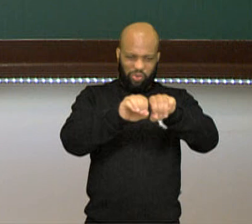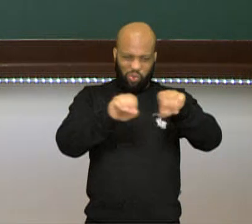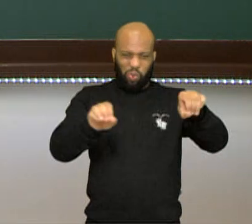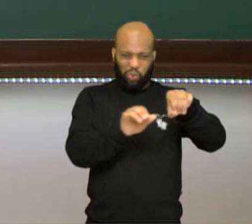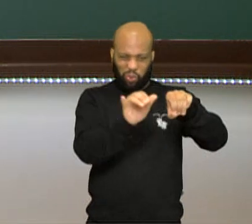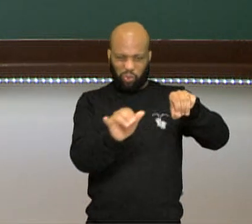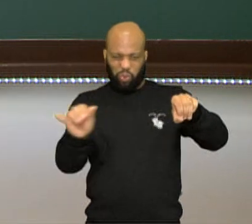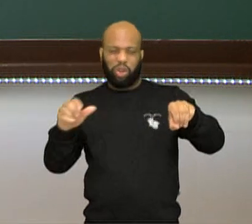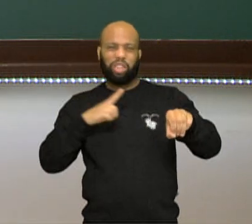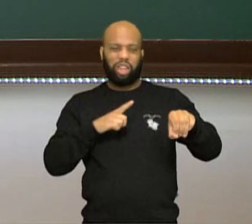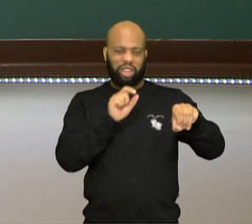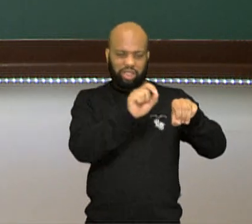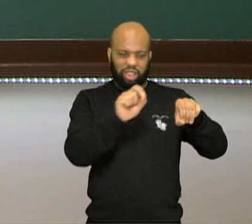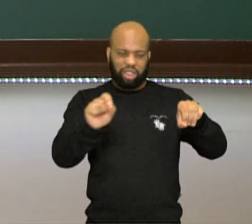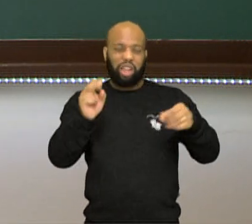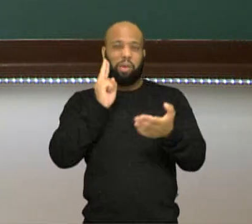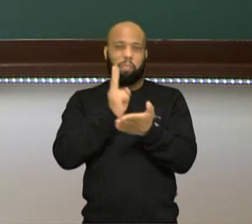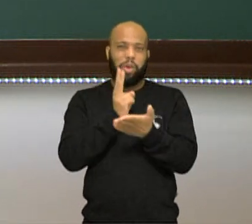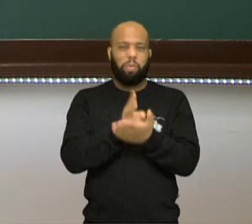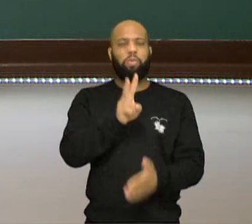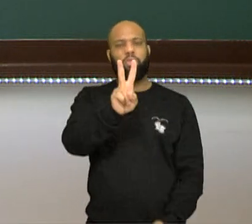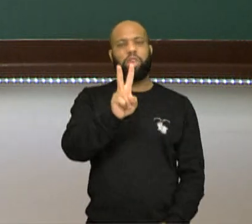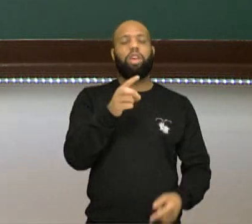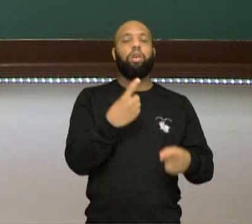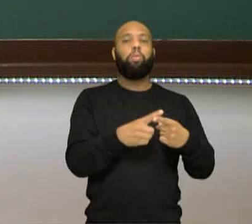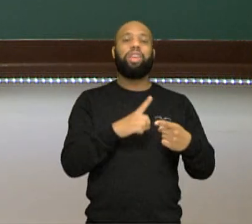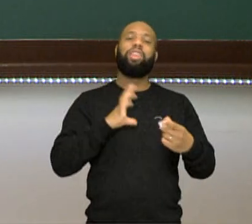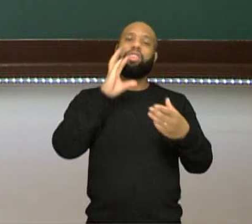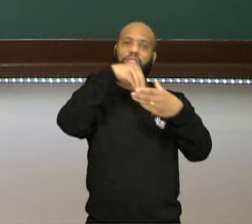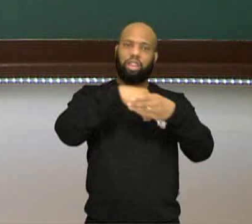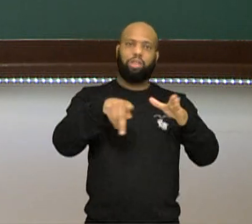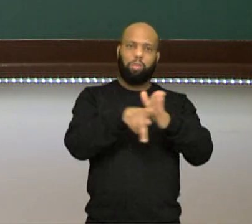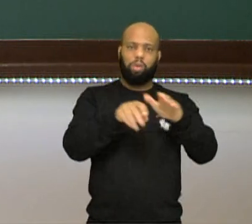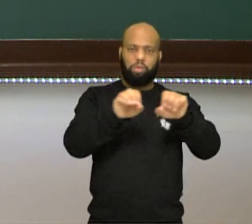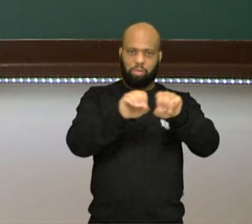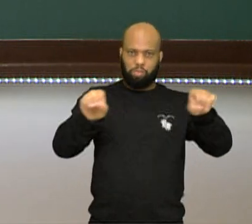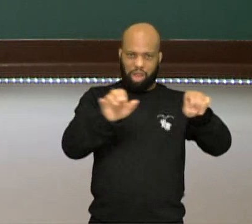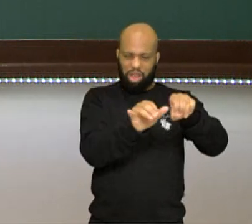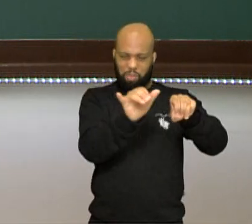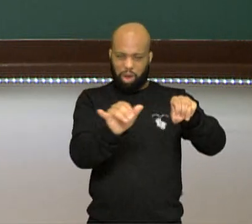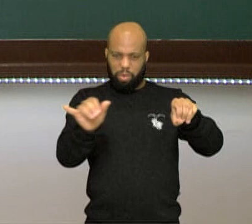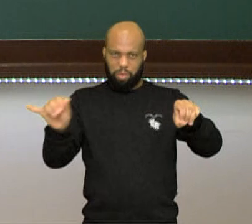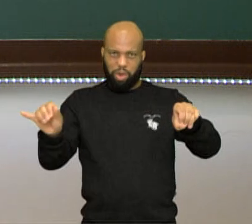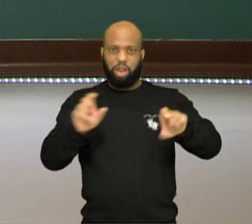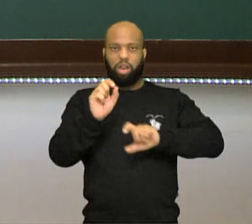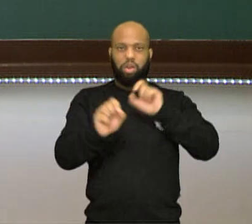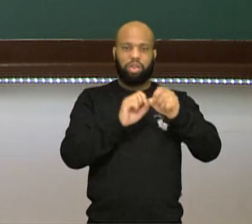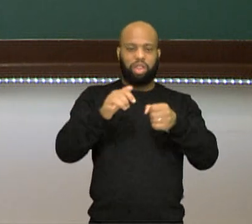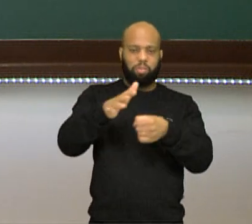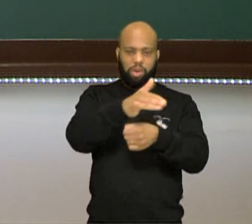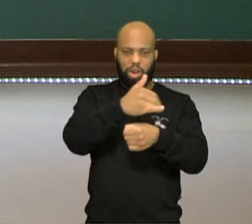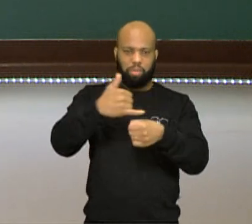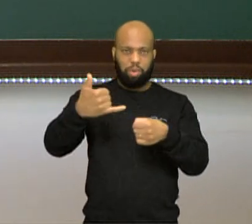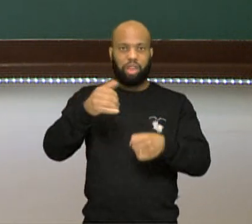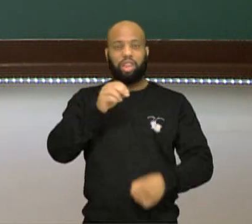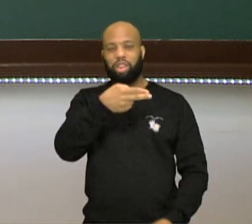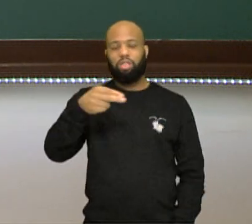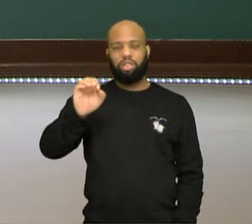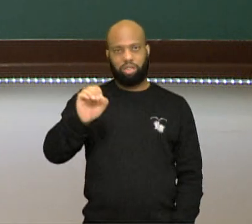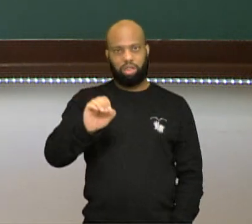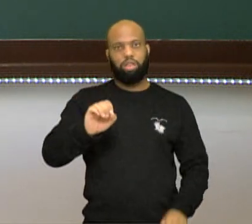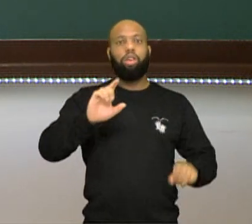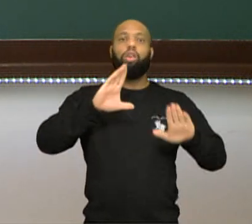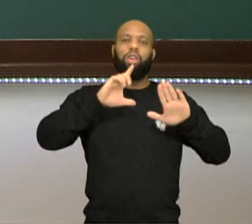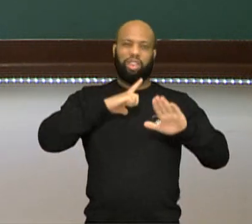com o mesmo potencial? Porque no interior do condutor a carga elétrica é zero, tá? E essa propriedade é usada, por exemplo, na gaiola de